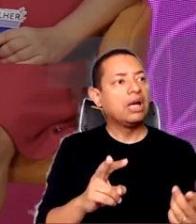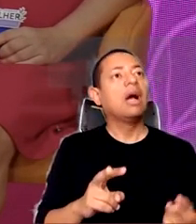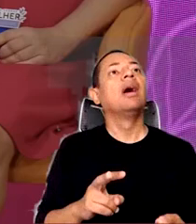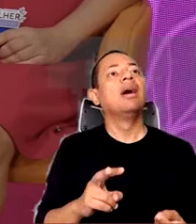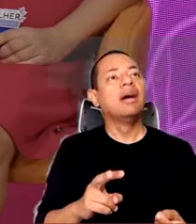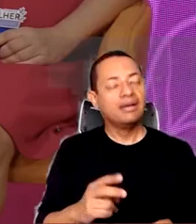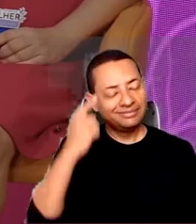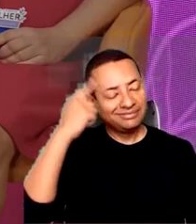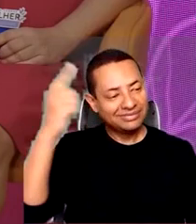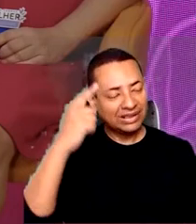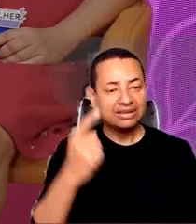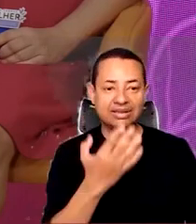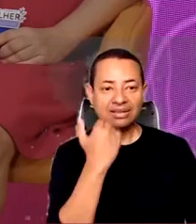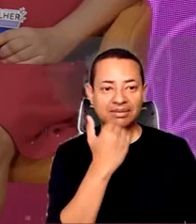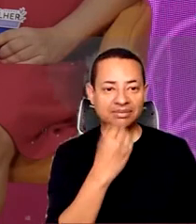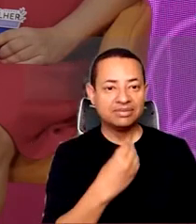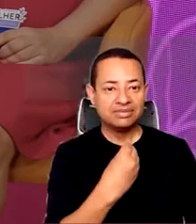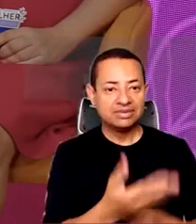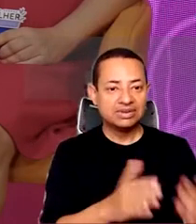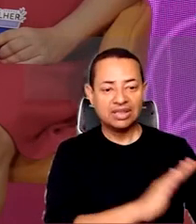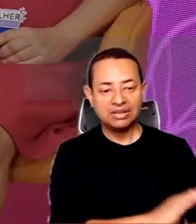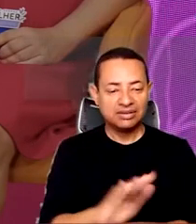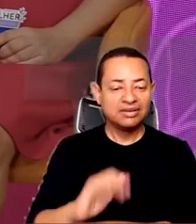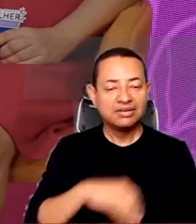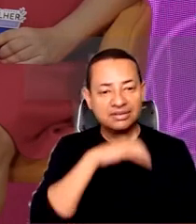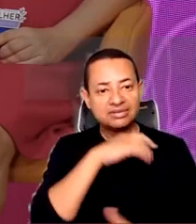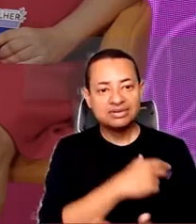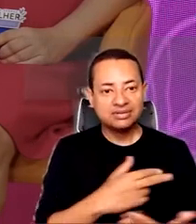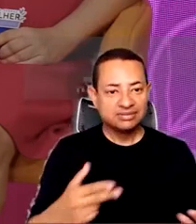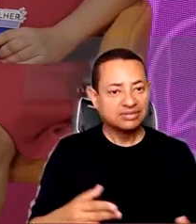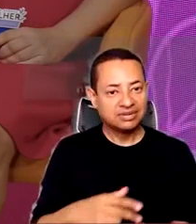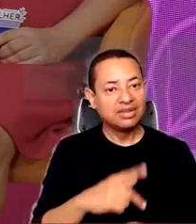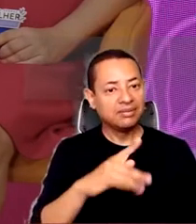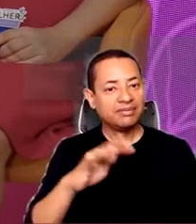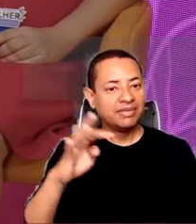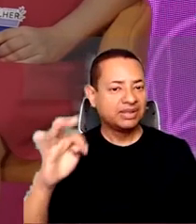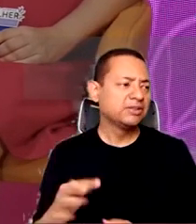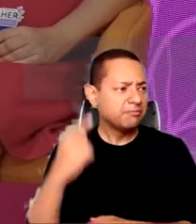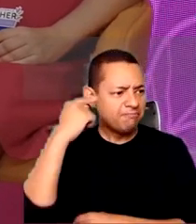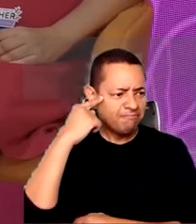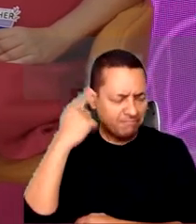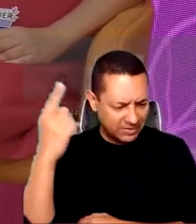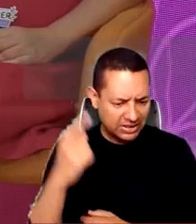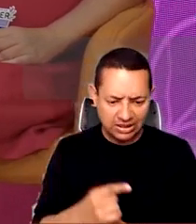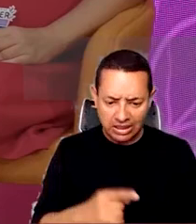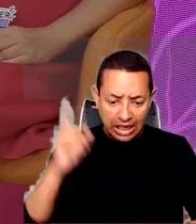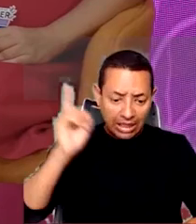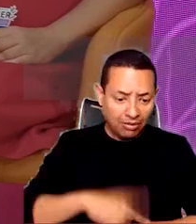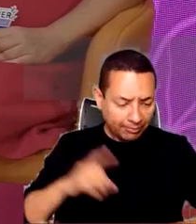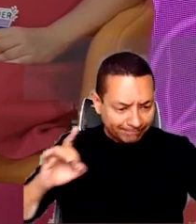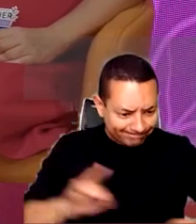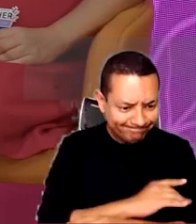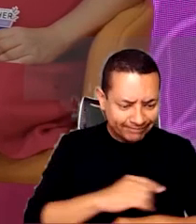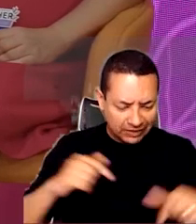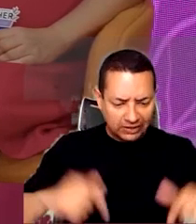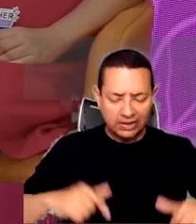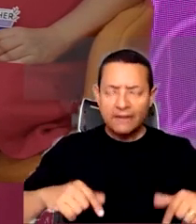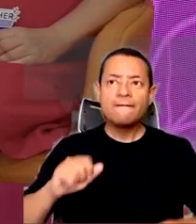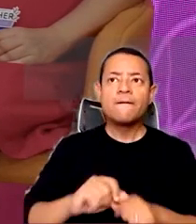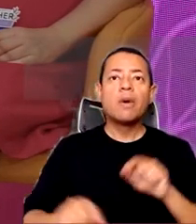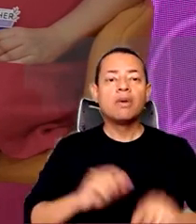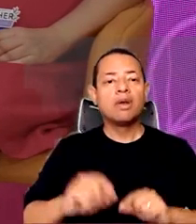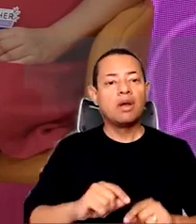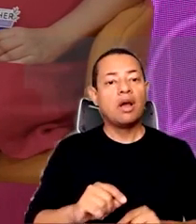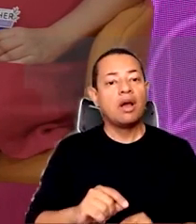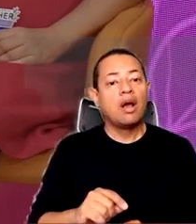pet Eh o meu tempo ali tava acabando eu falava eu preciso né pensar o que que eu vou fazer a hora que eu sair daqui e